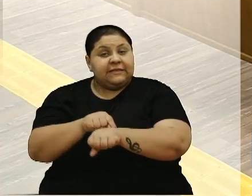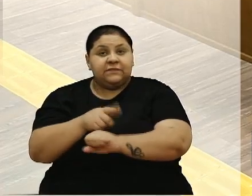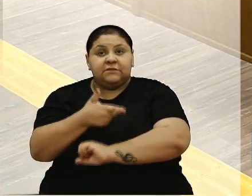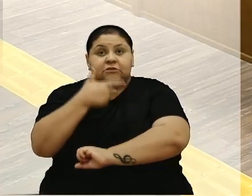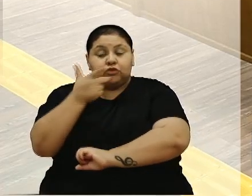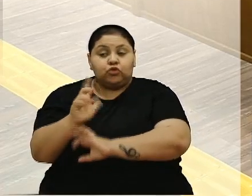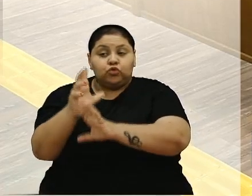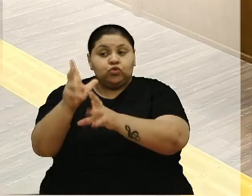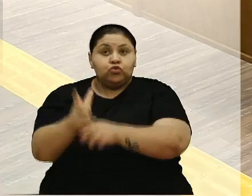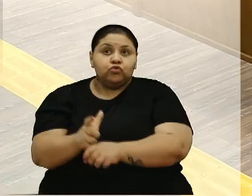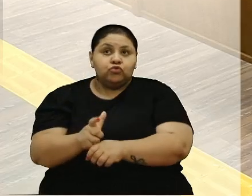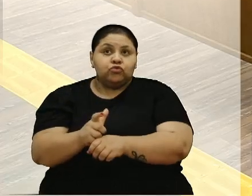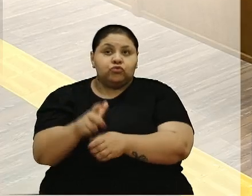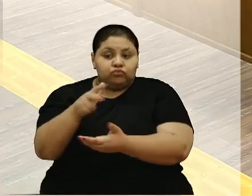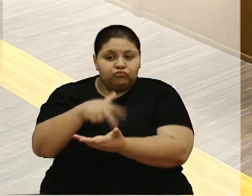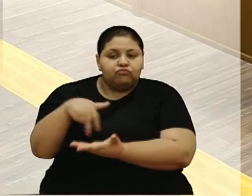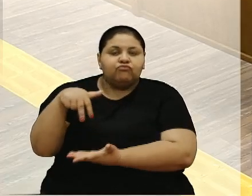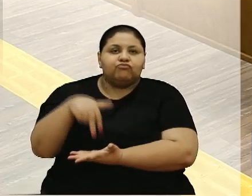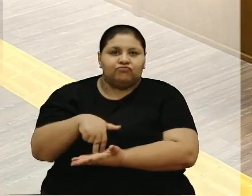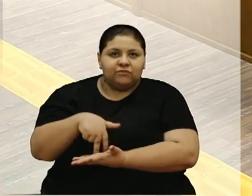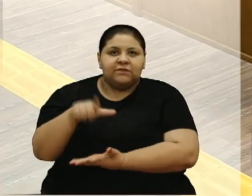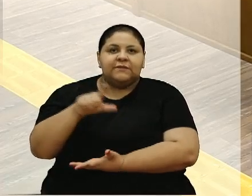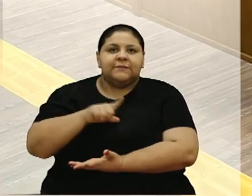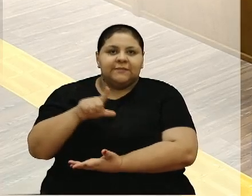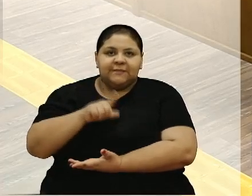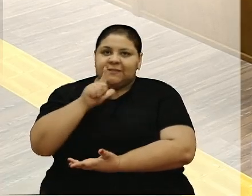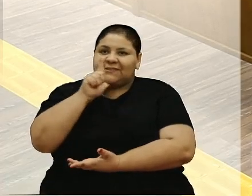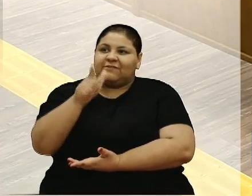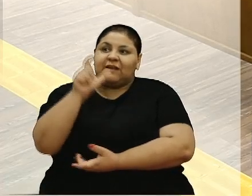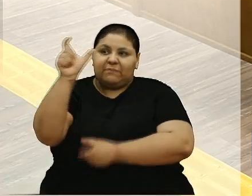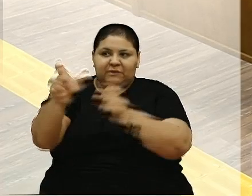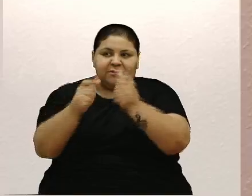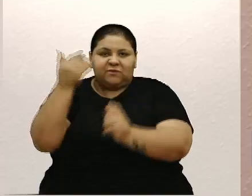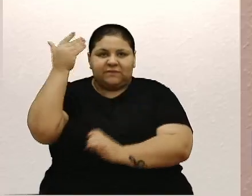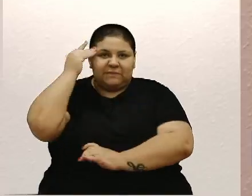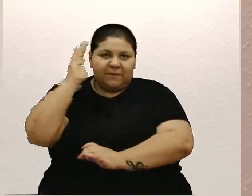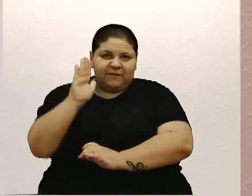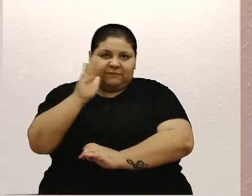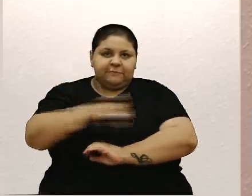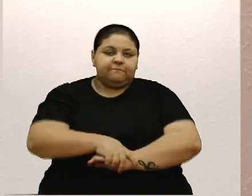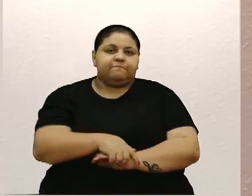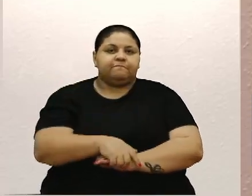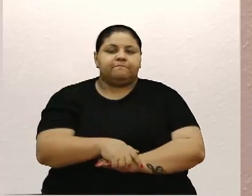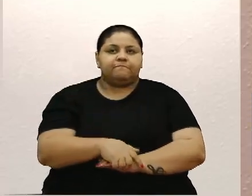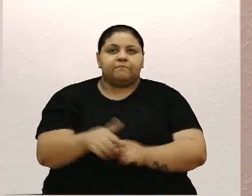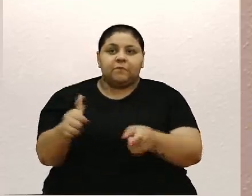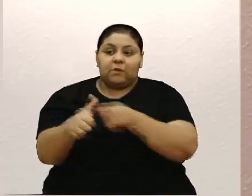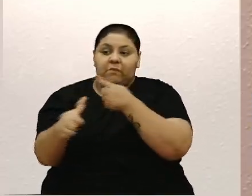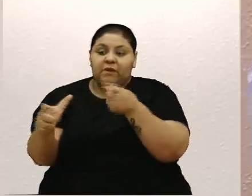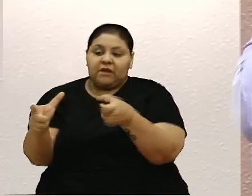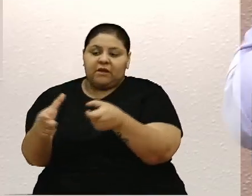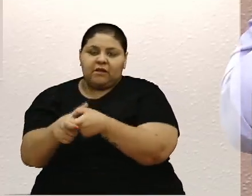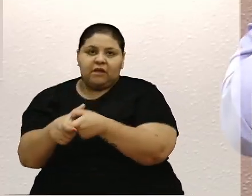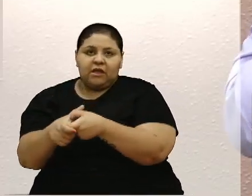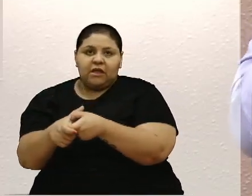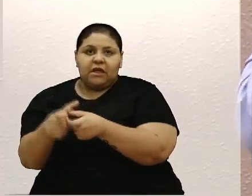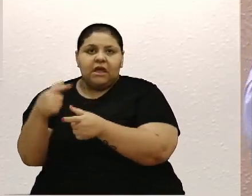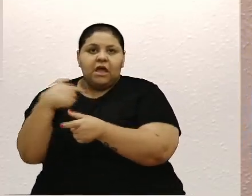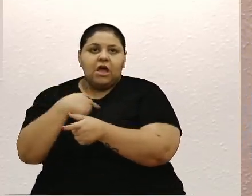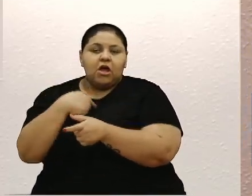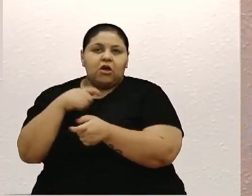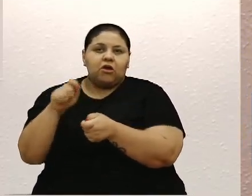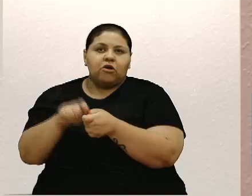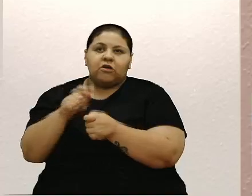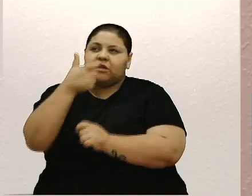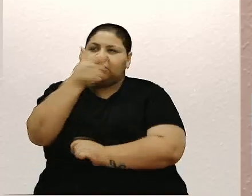tudo que eu tinha na tribuna e a gente tem que falar para as pessoas saberem. Primeiro distrito, por exemplo, eu vou fazer, acho que